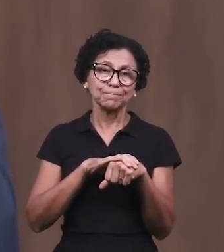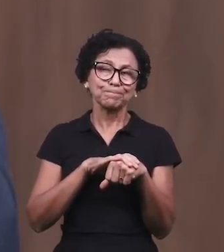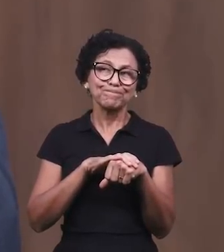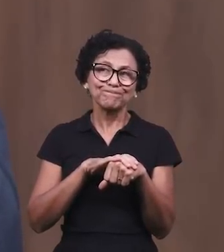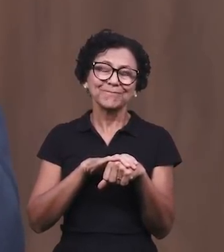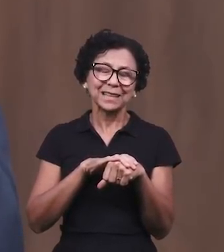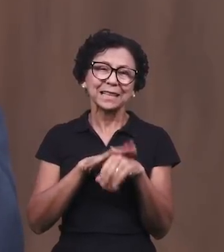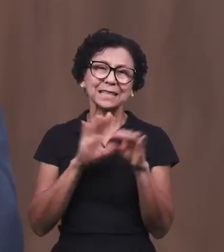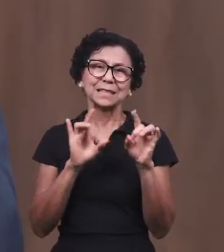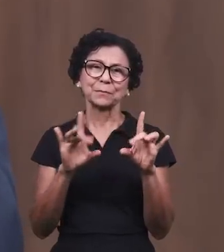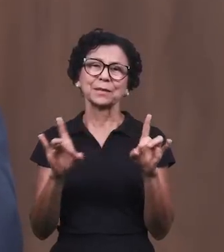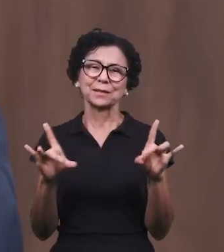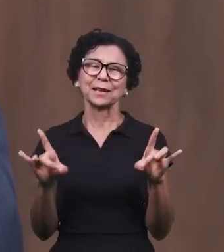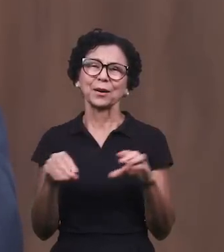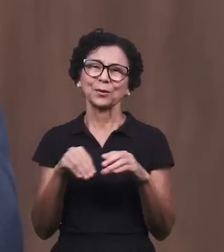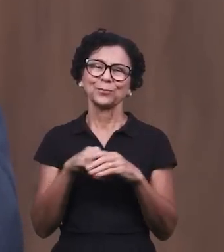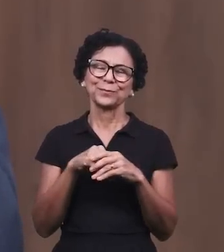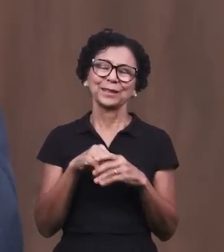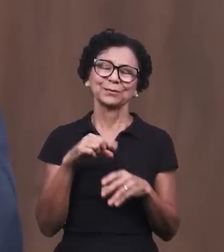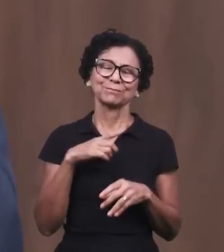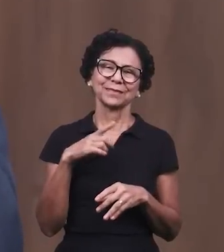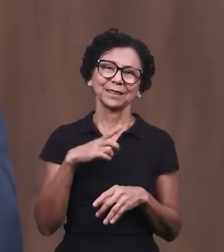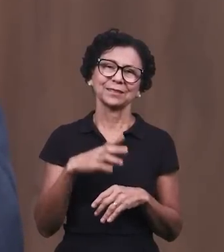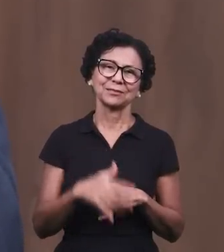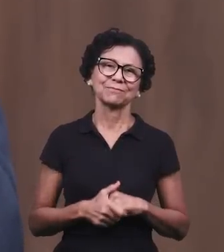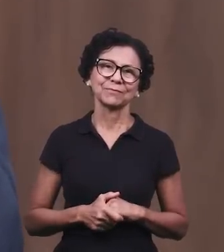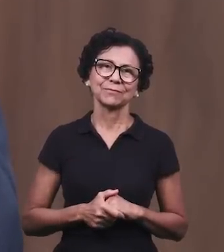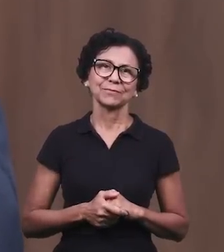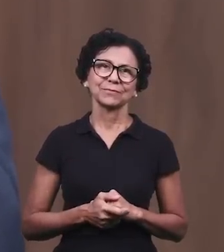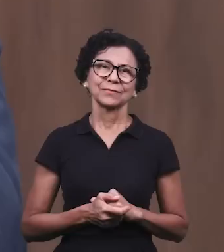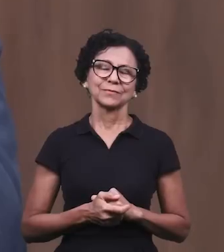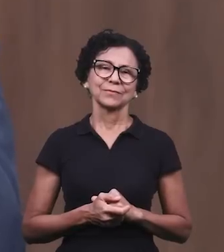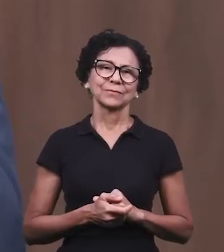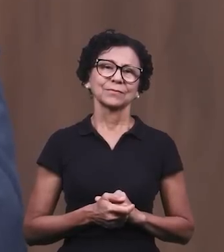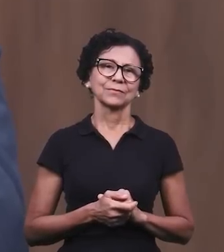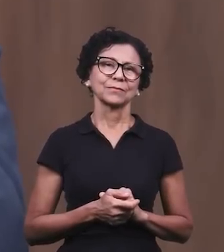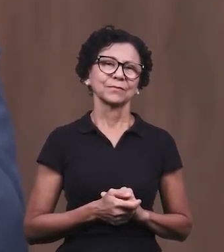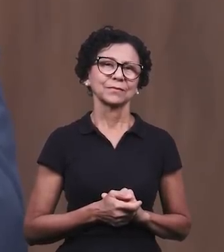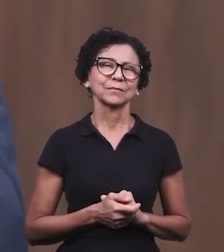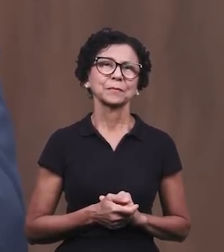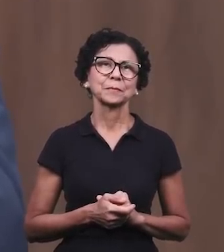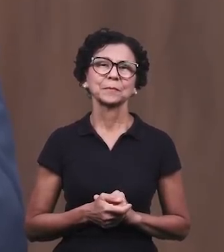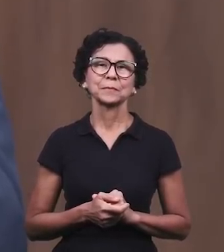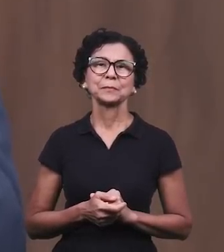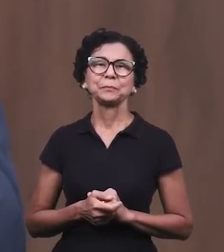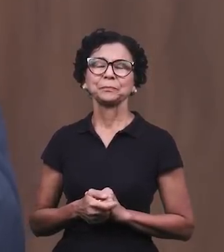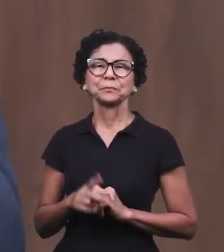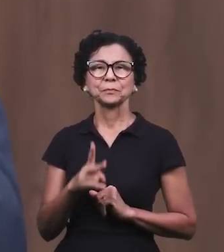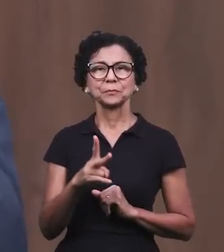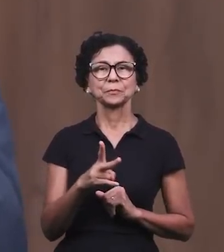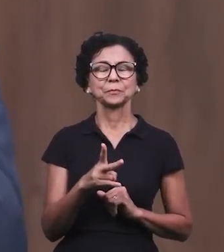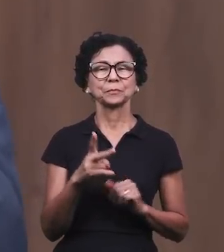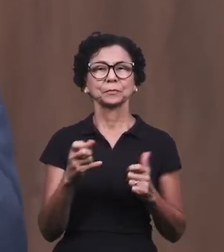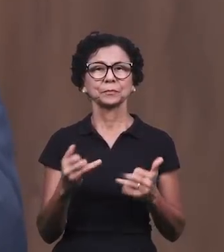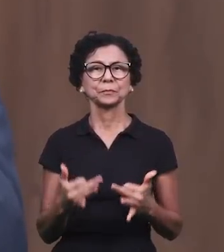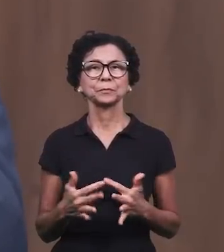tem alguma coisa especial. E por isso, há uma coisa... Veja, nós sempre